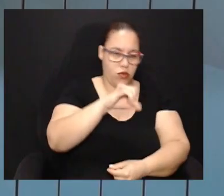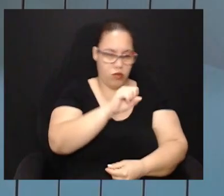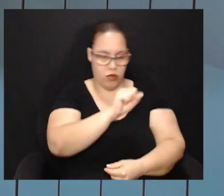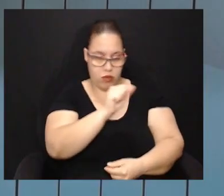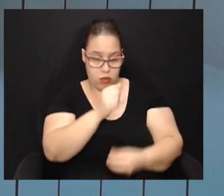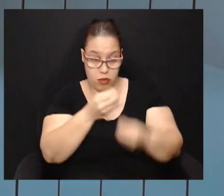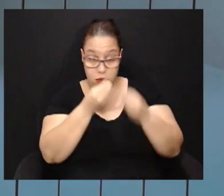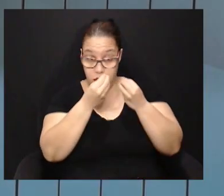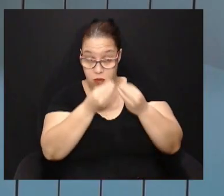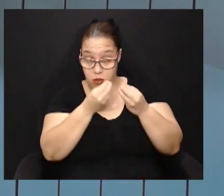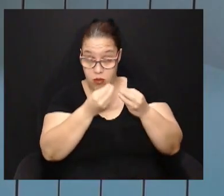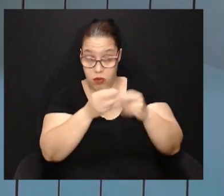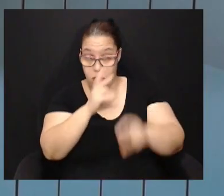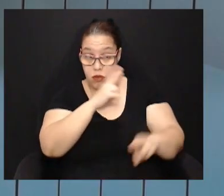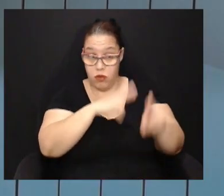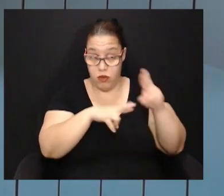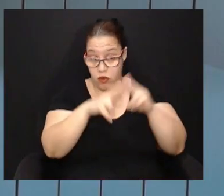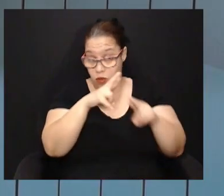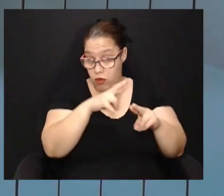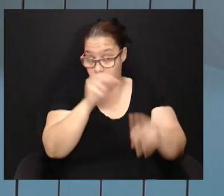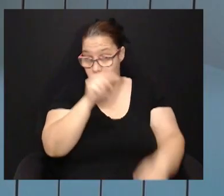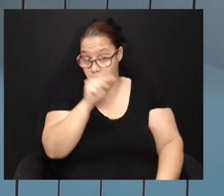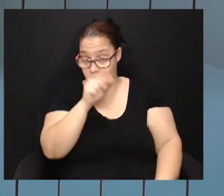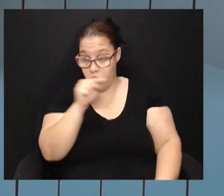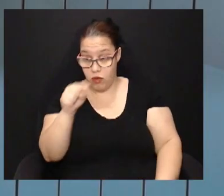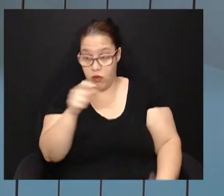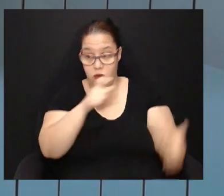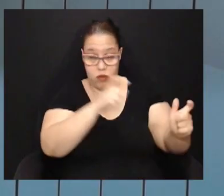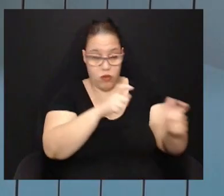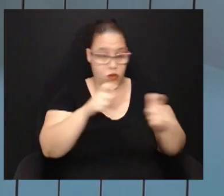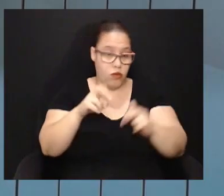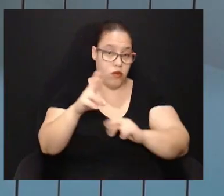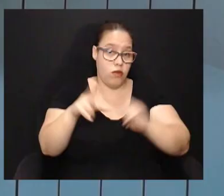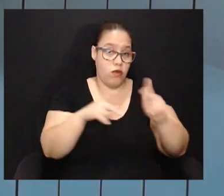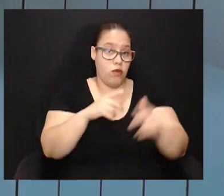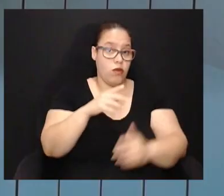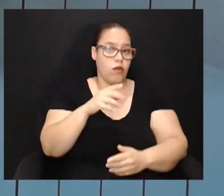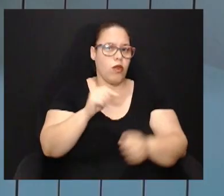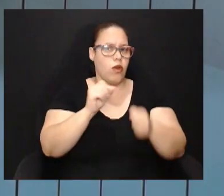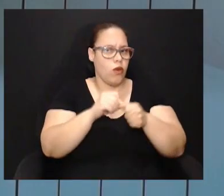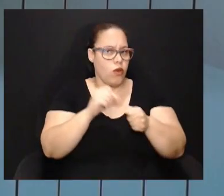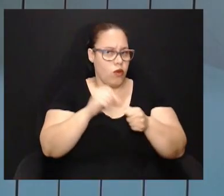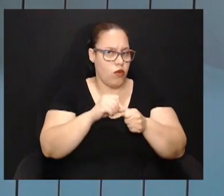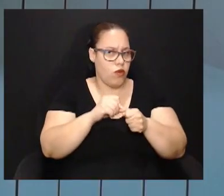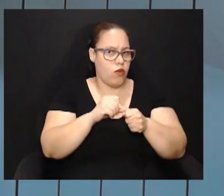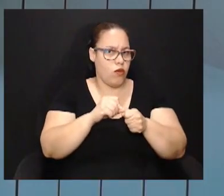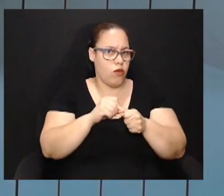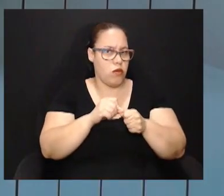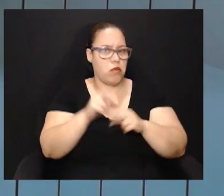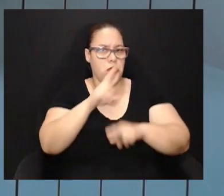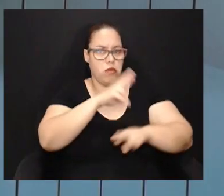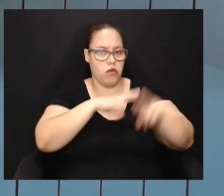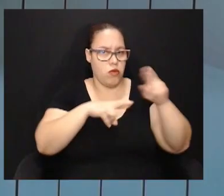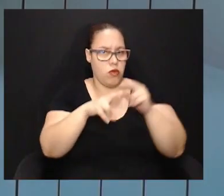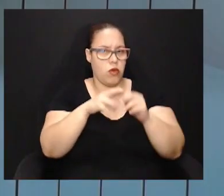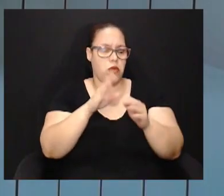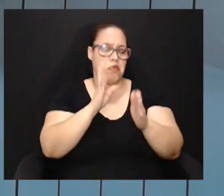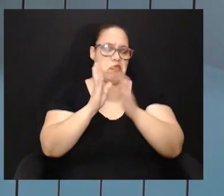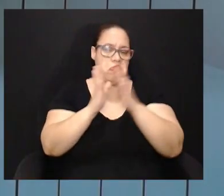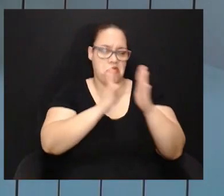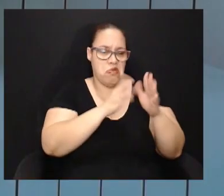que é feita essa parte da fiscalização nesses estabelecimentos? Vocês fazem uma